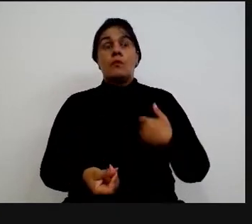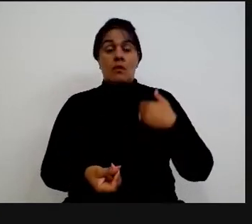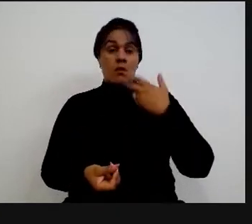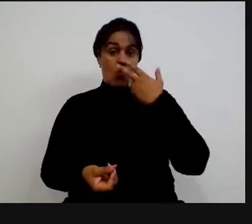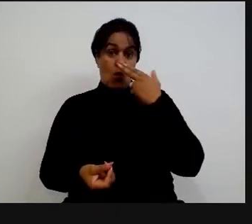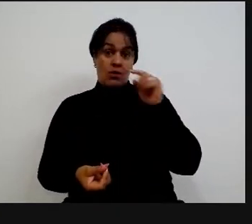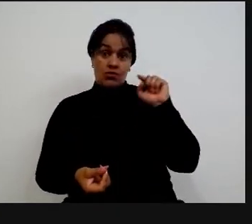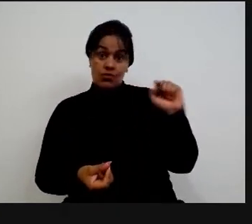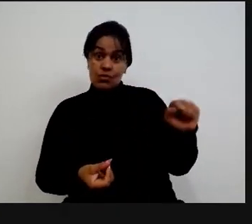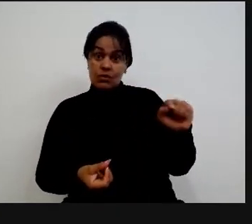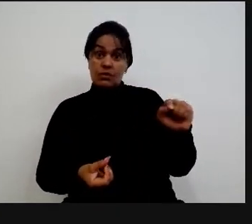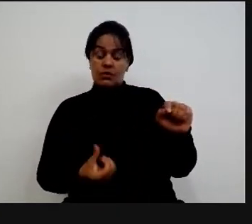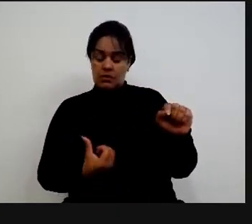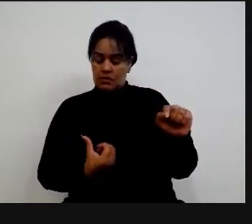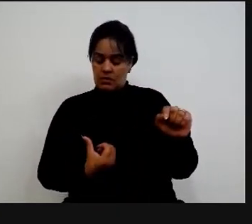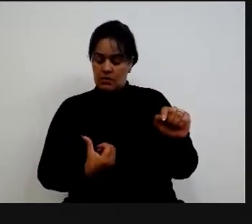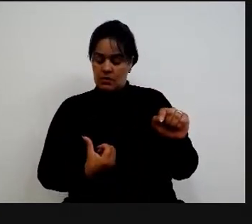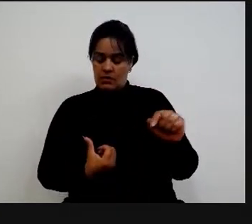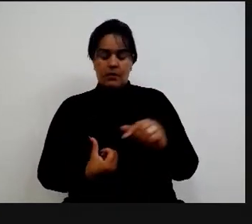foi trazido, eu acho que nós